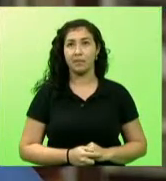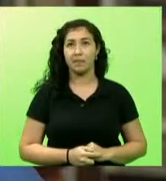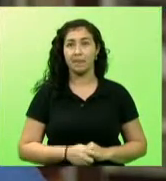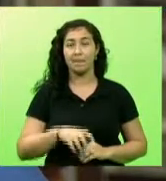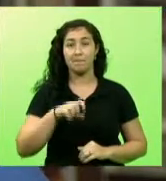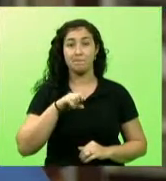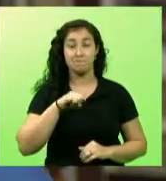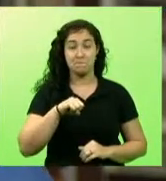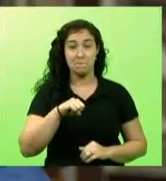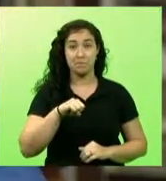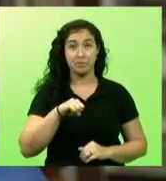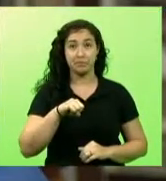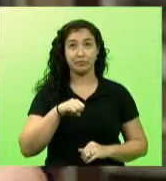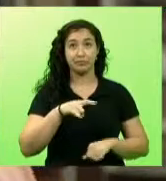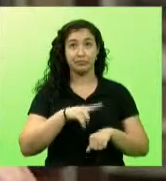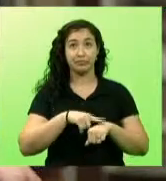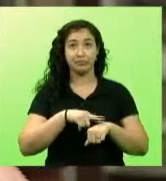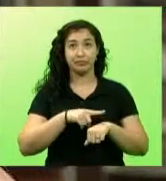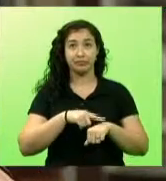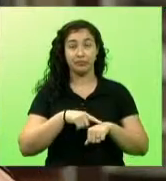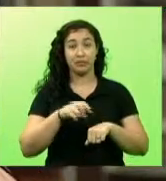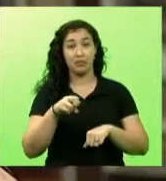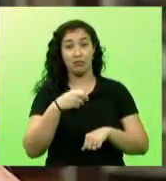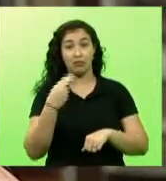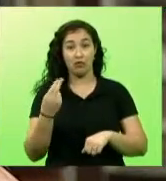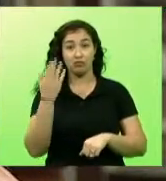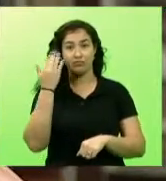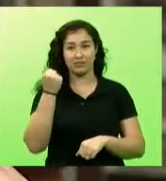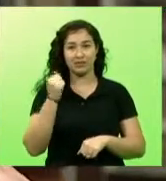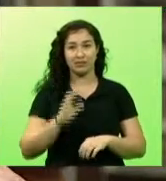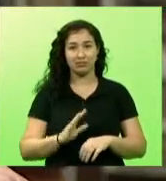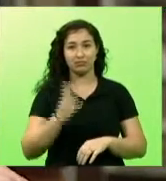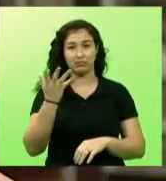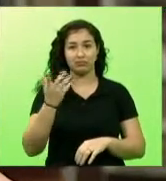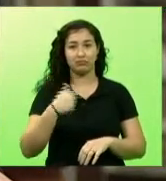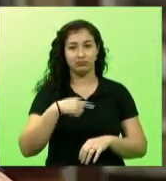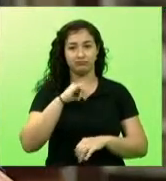Se eu tivesse tempo, ou se eu soubesse que isso iria acontecer.